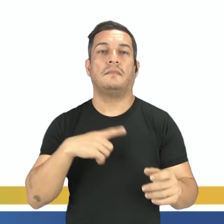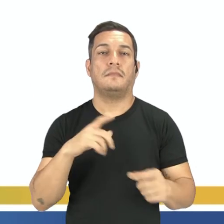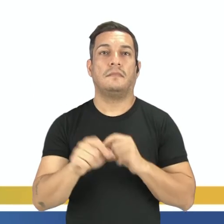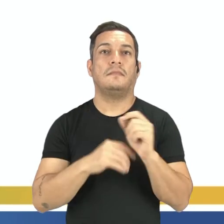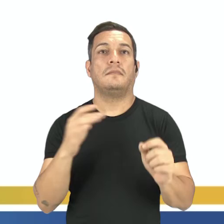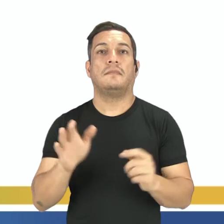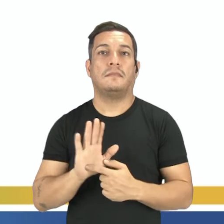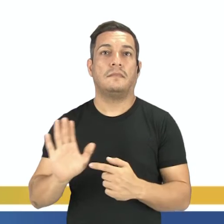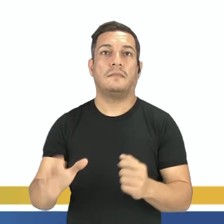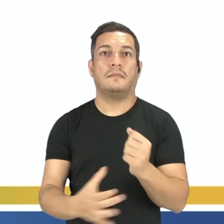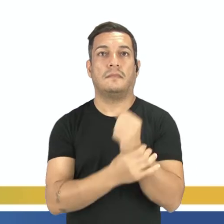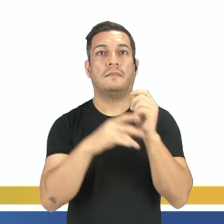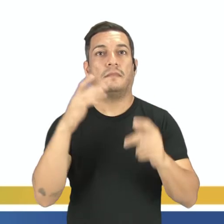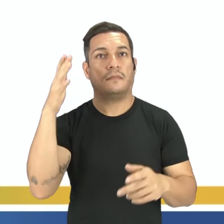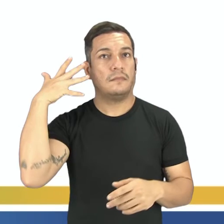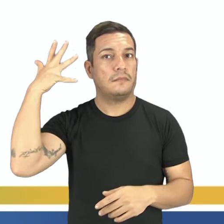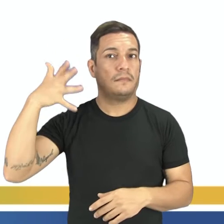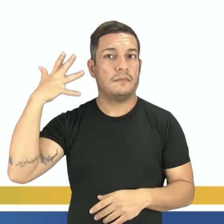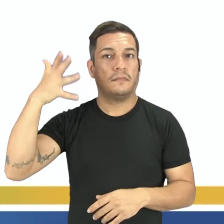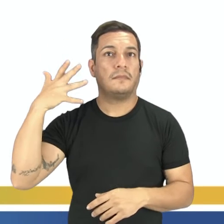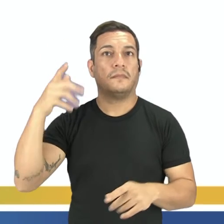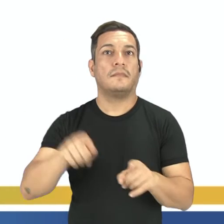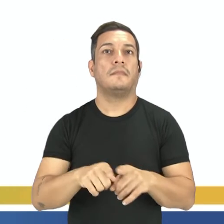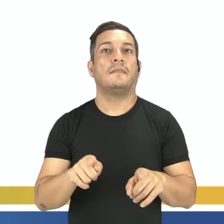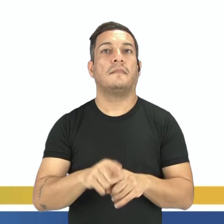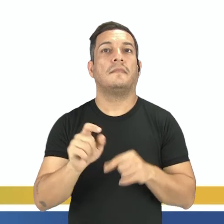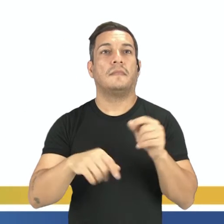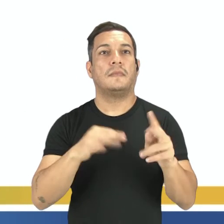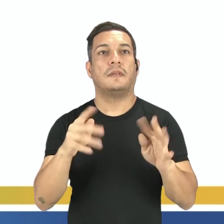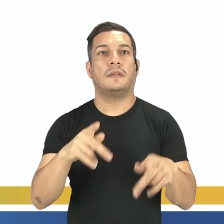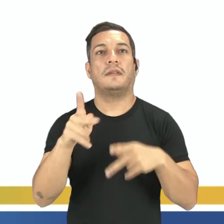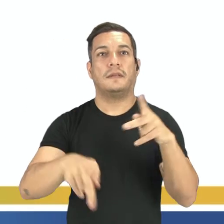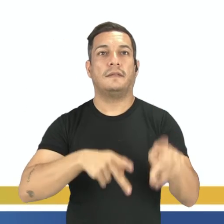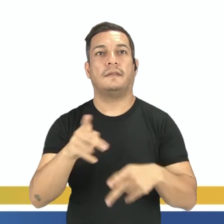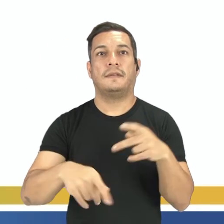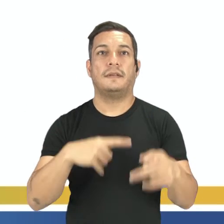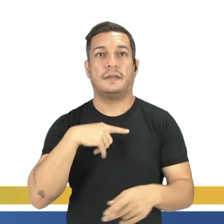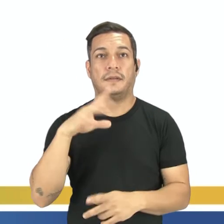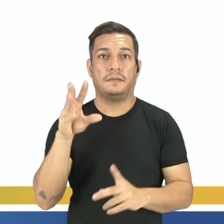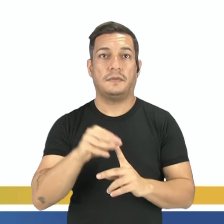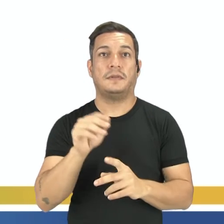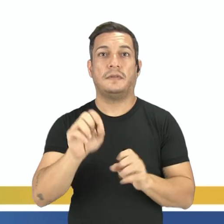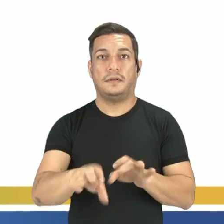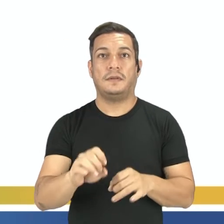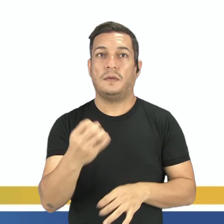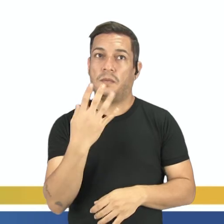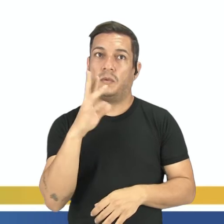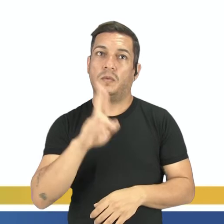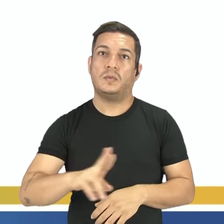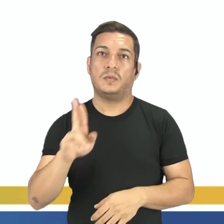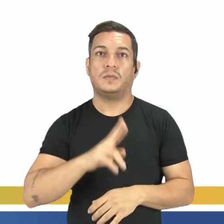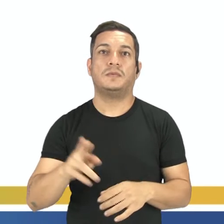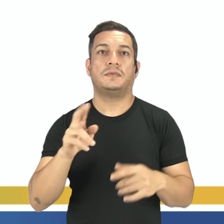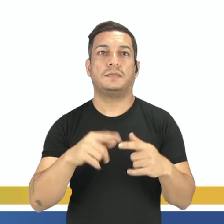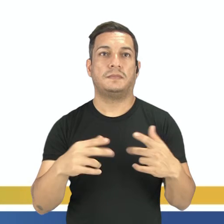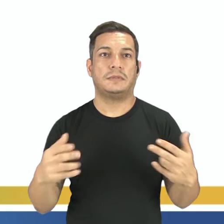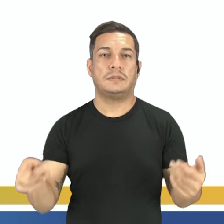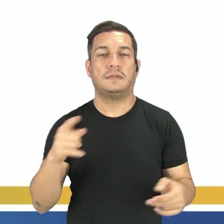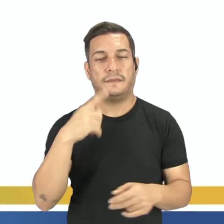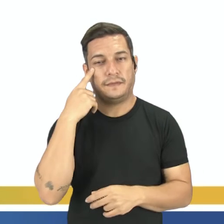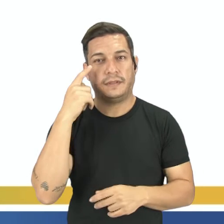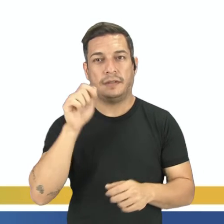escolas, promovam palestras elucidativas a toda a população, visando ensinar o bom uso de tais ferramentas. Então vejam que ele